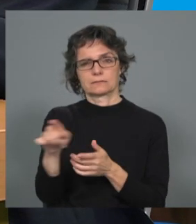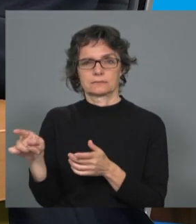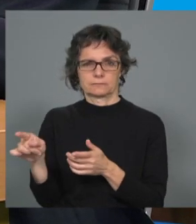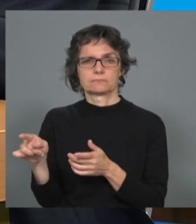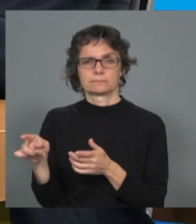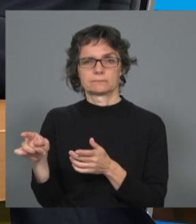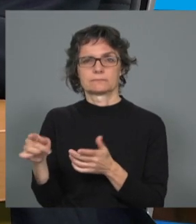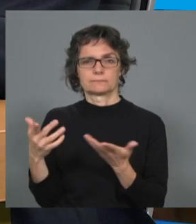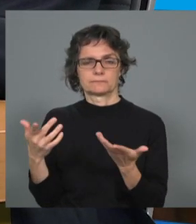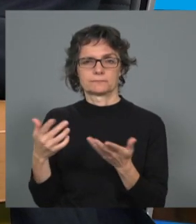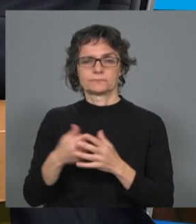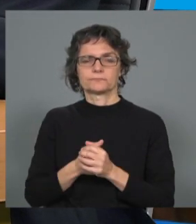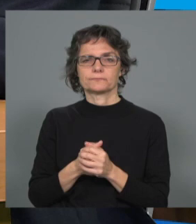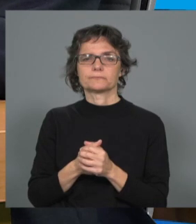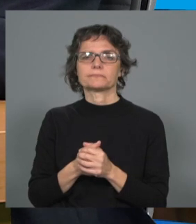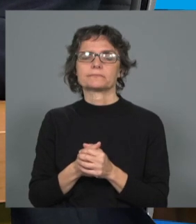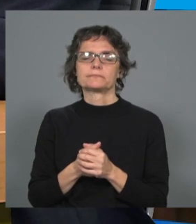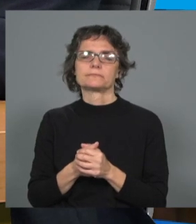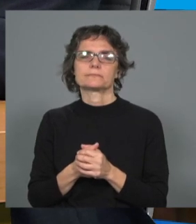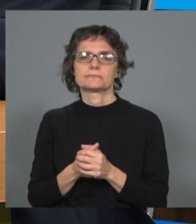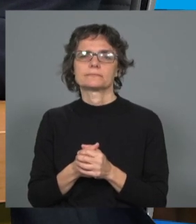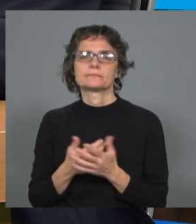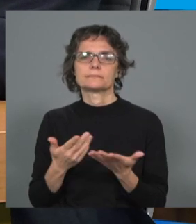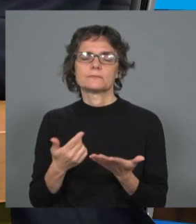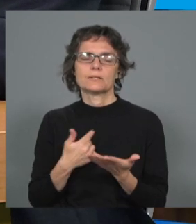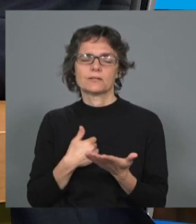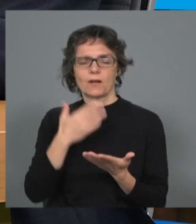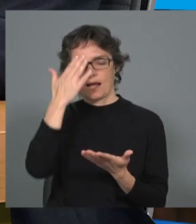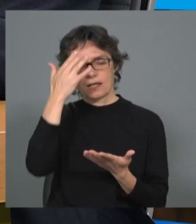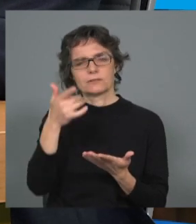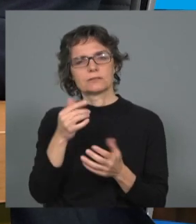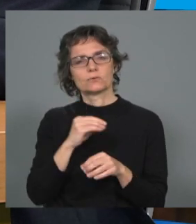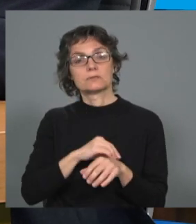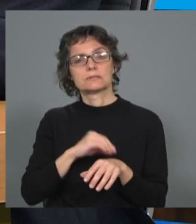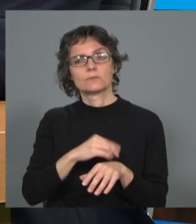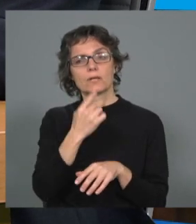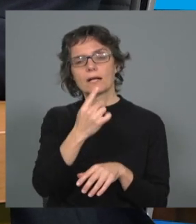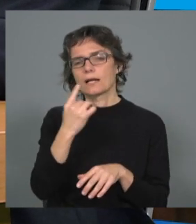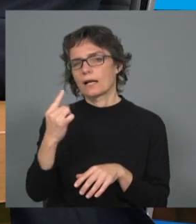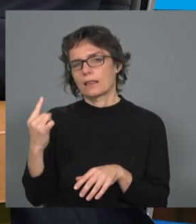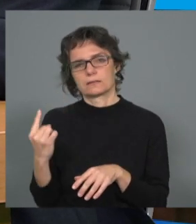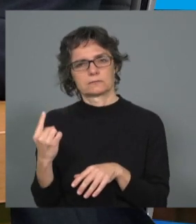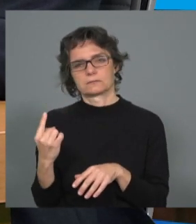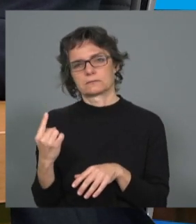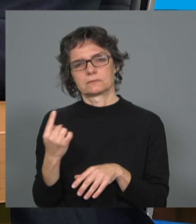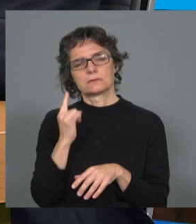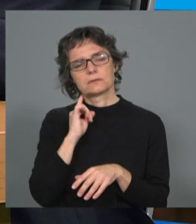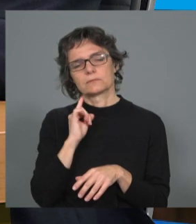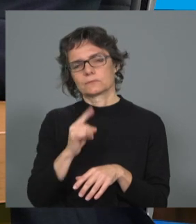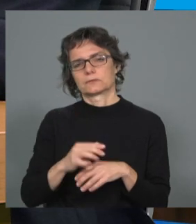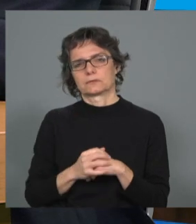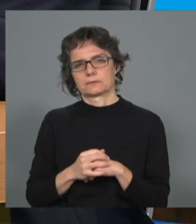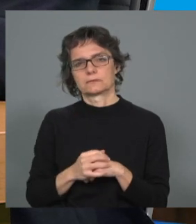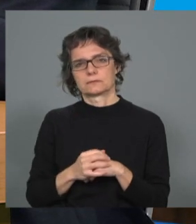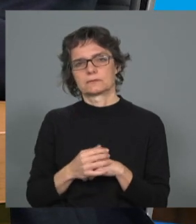mais regular, entre aspas, a nível da Igreja. E é isso, e é sobretudo o testemunho. Acho que o João há dias